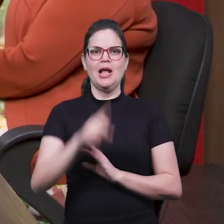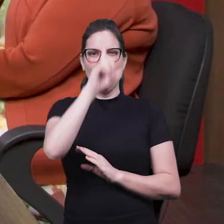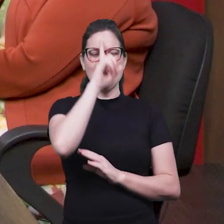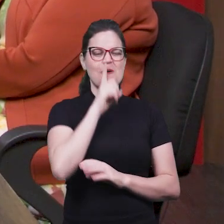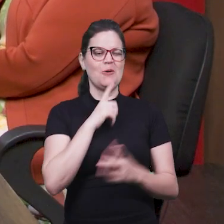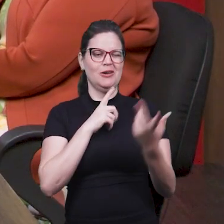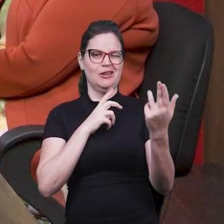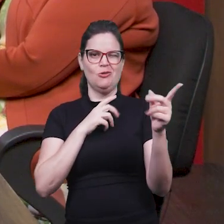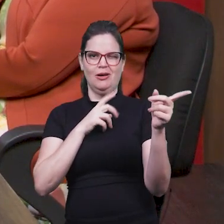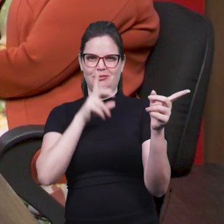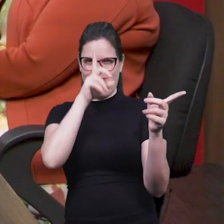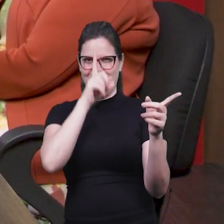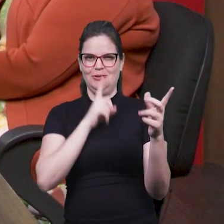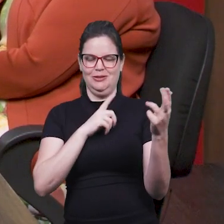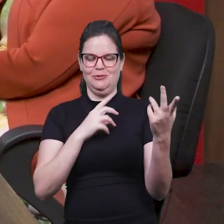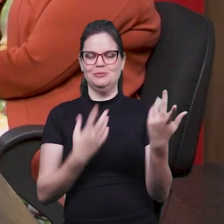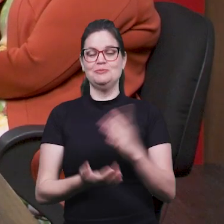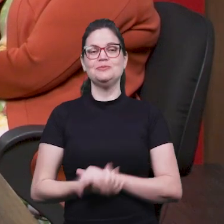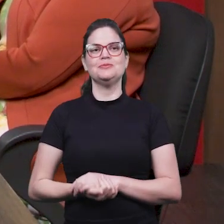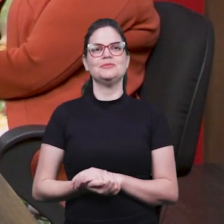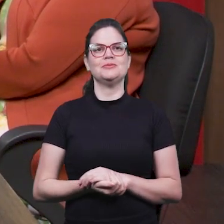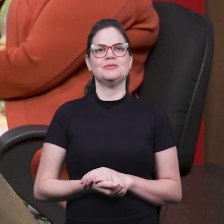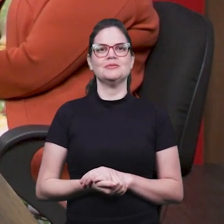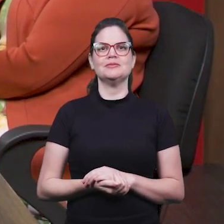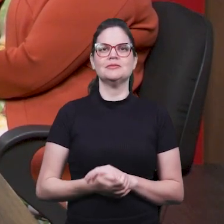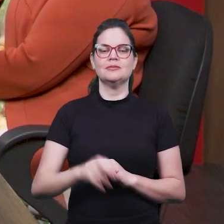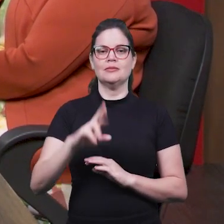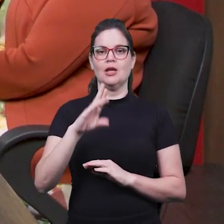Aí a Rosa